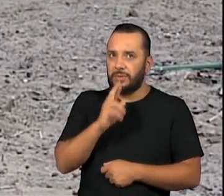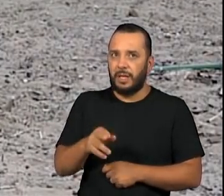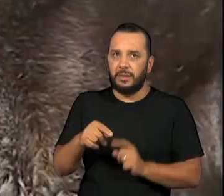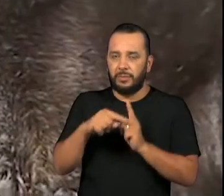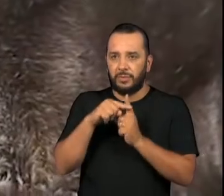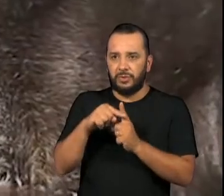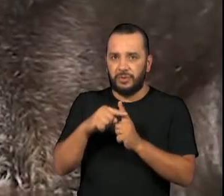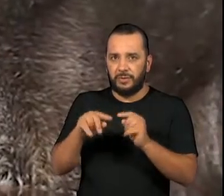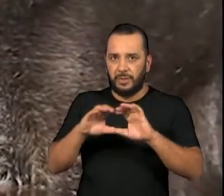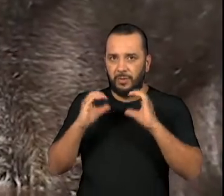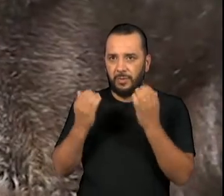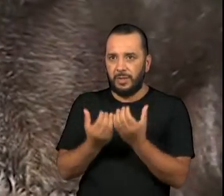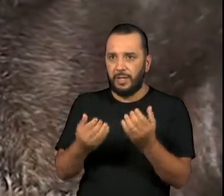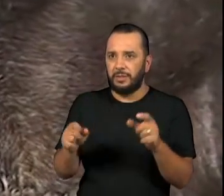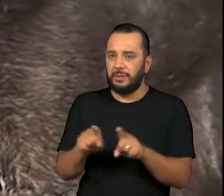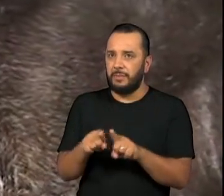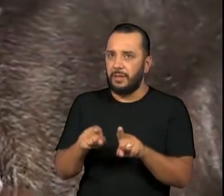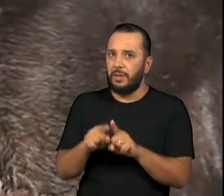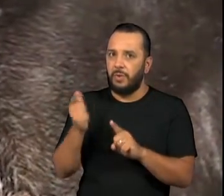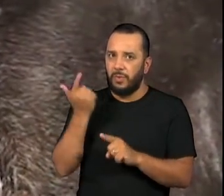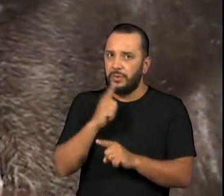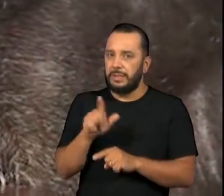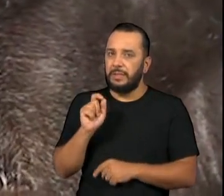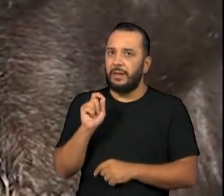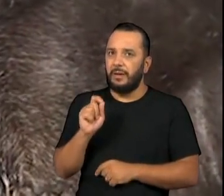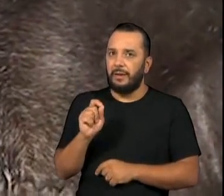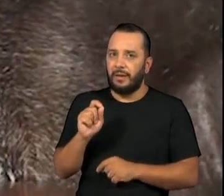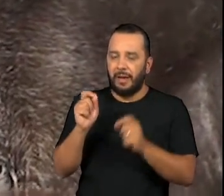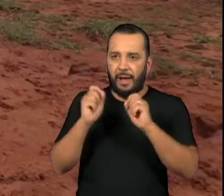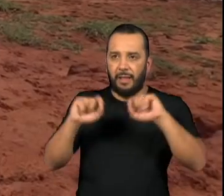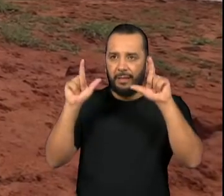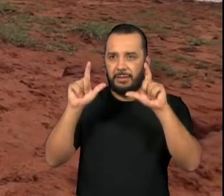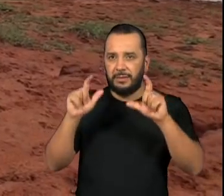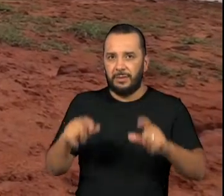essas comunidades também, consiga chamar um pouco mais a atenção.